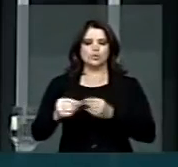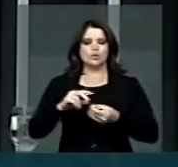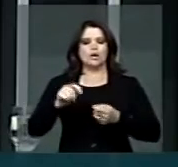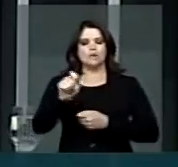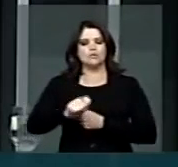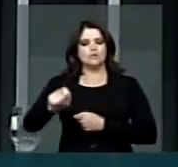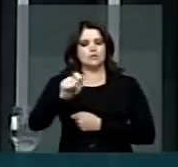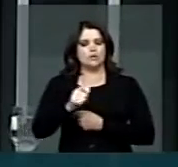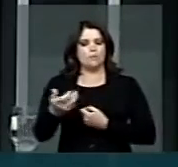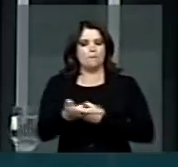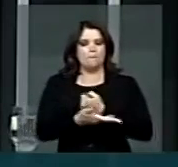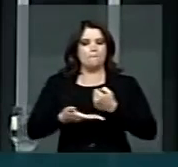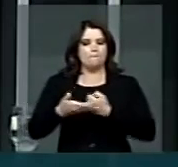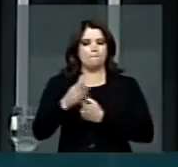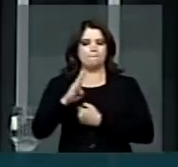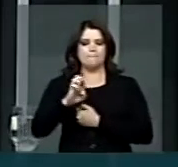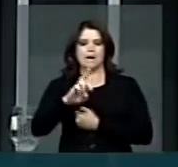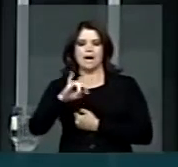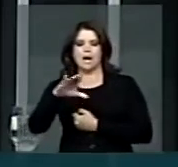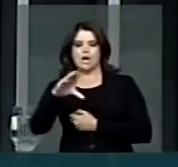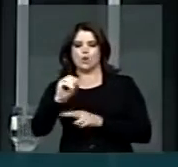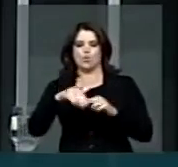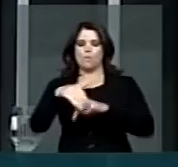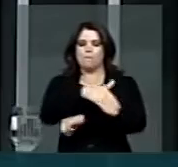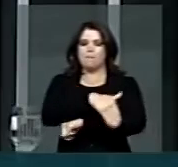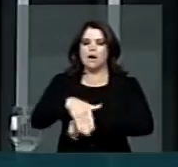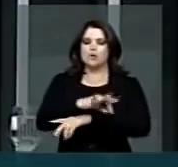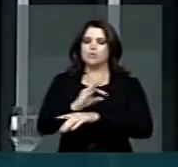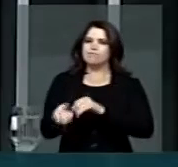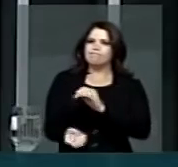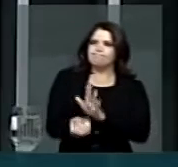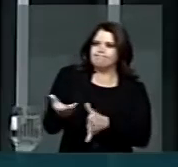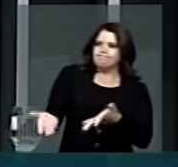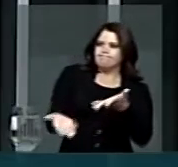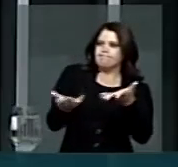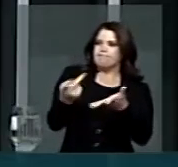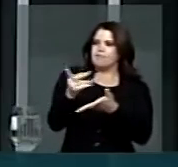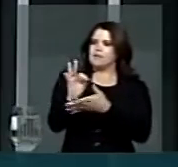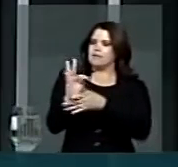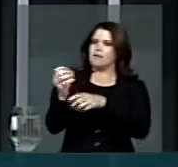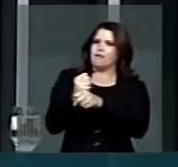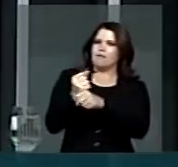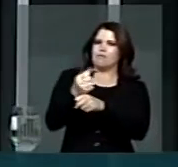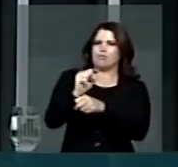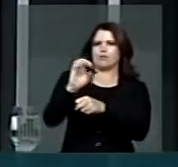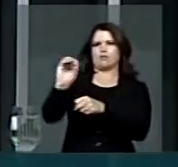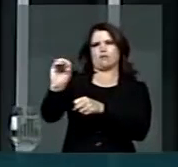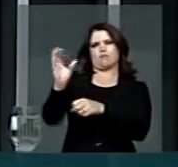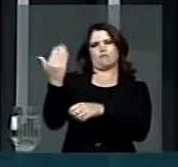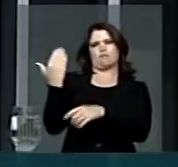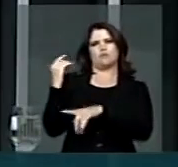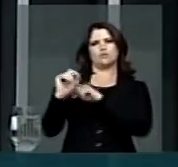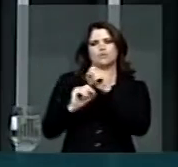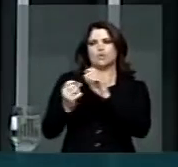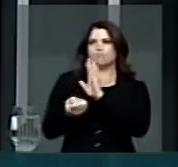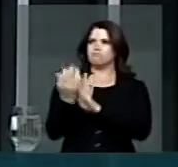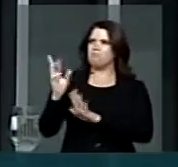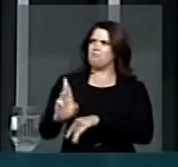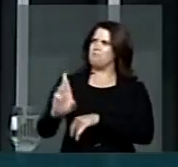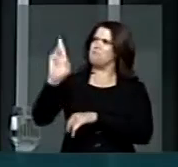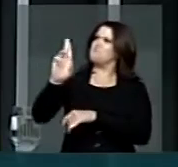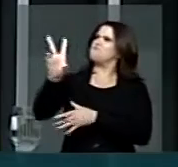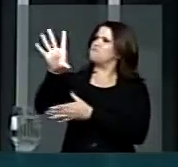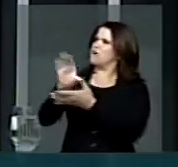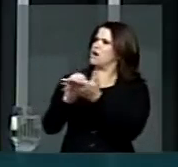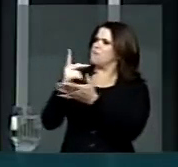de bairros, instigadas pelo PT, que a partir dos anos 80 tornou-se uma referência